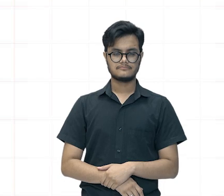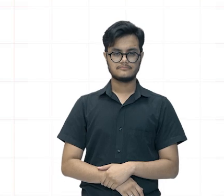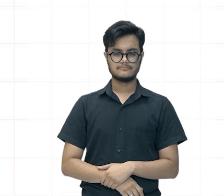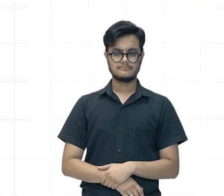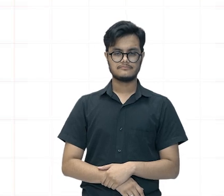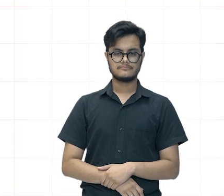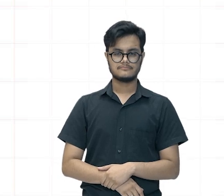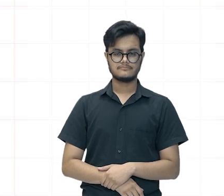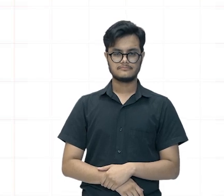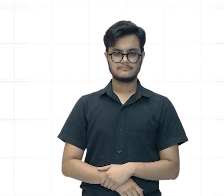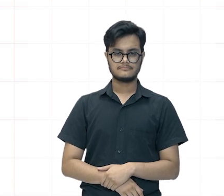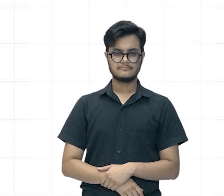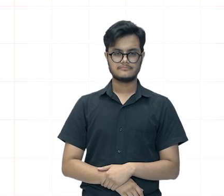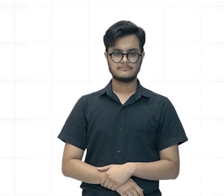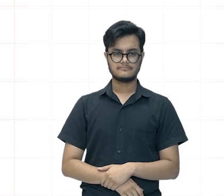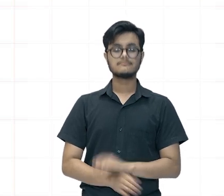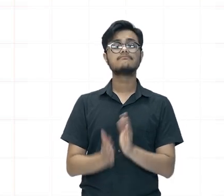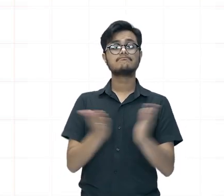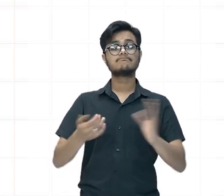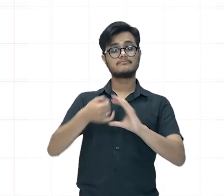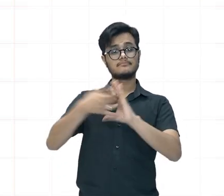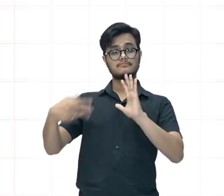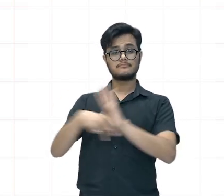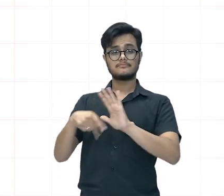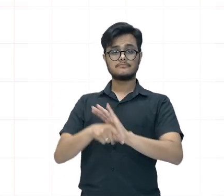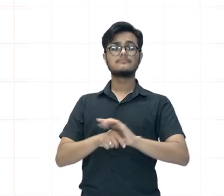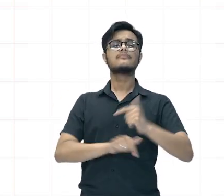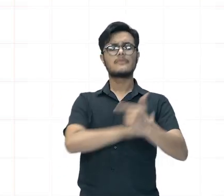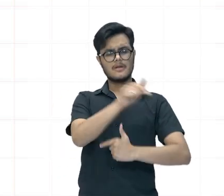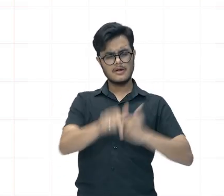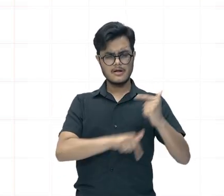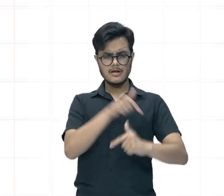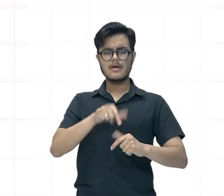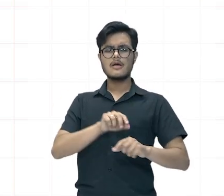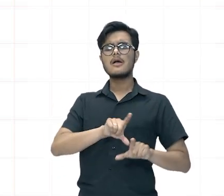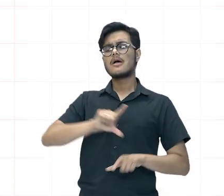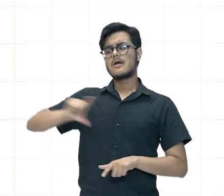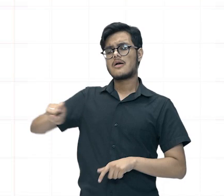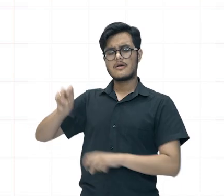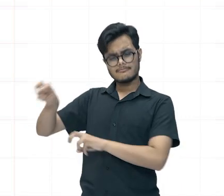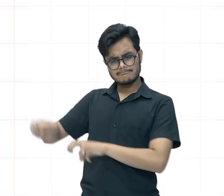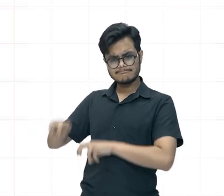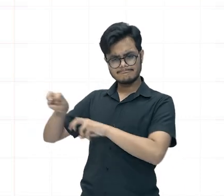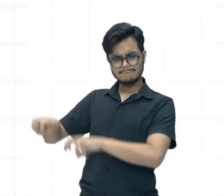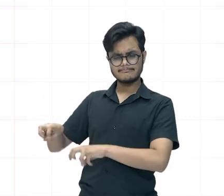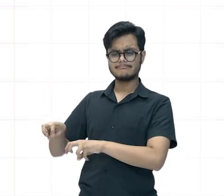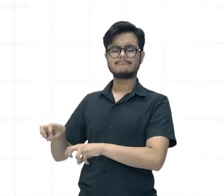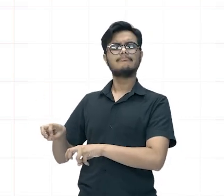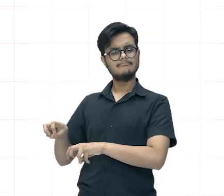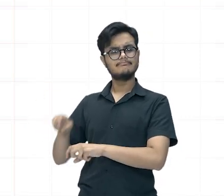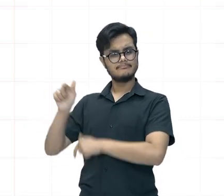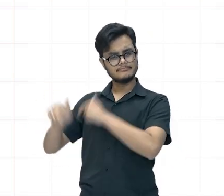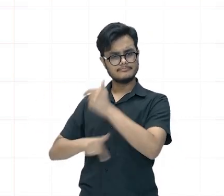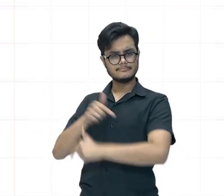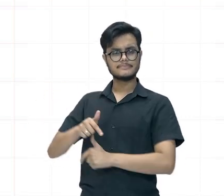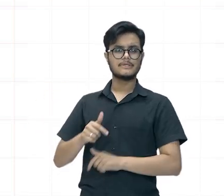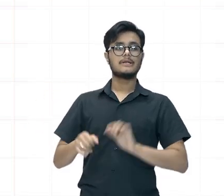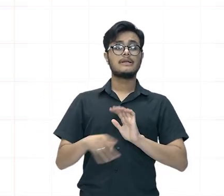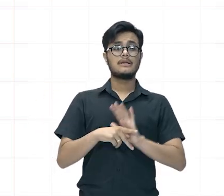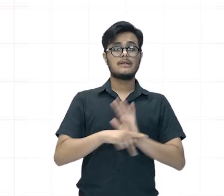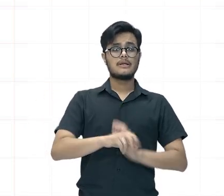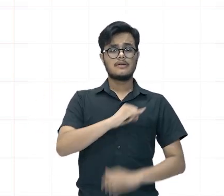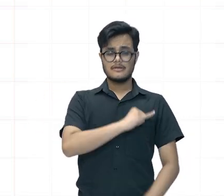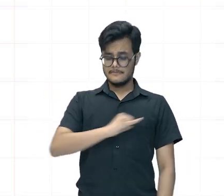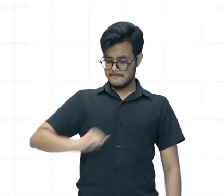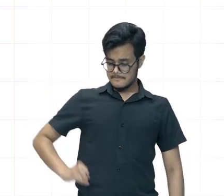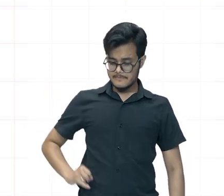Média. Então, são características desse período. O processo de ruralização, é saída para o campo, que é, então, né, esse sistema de